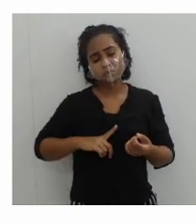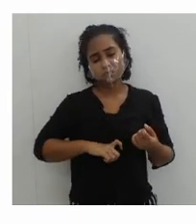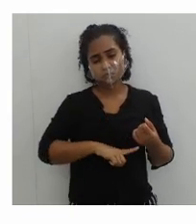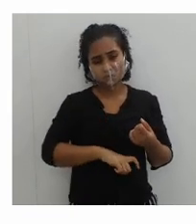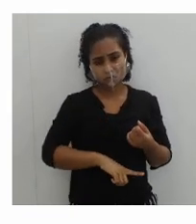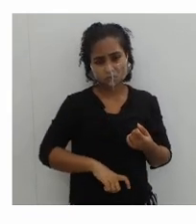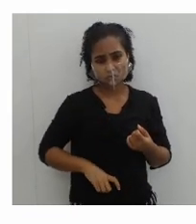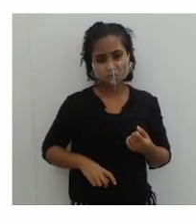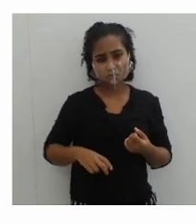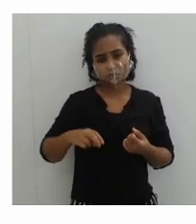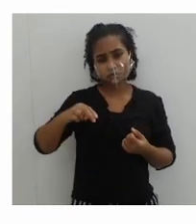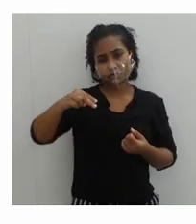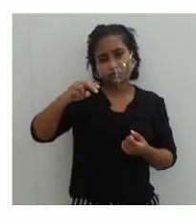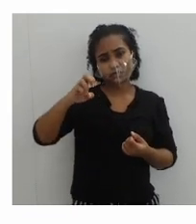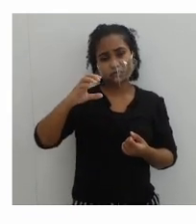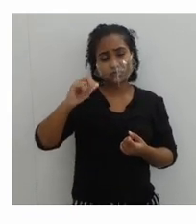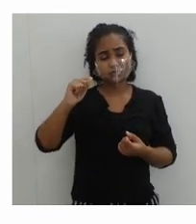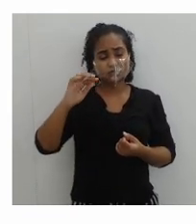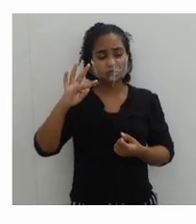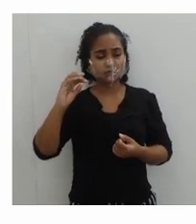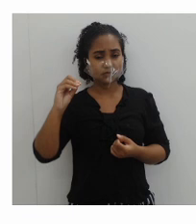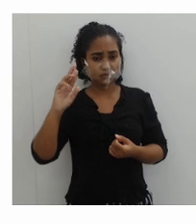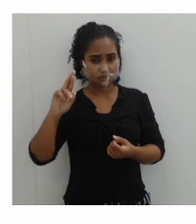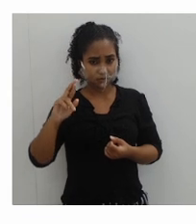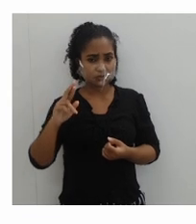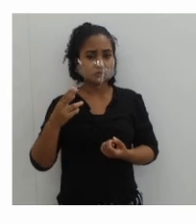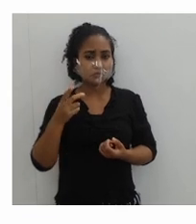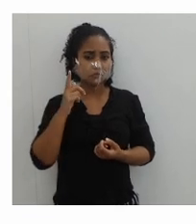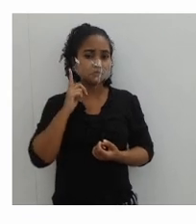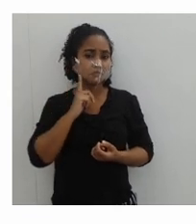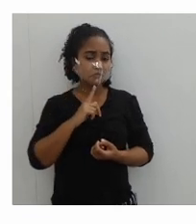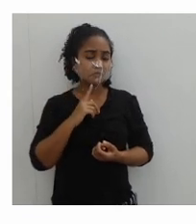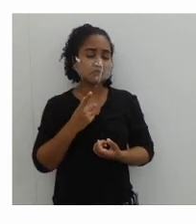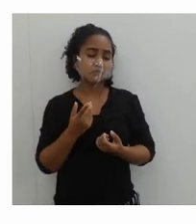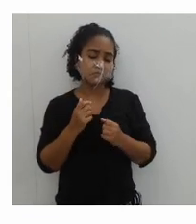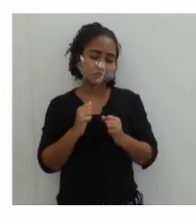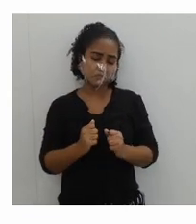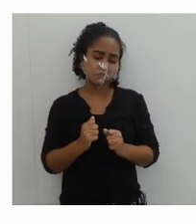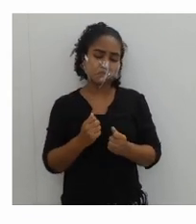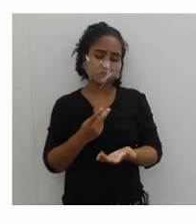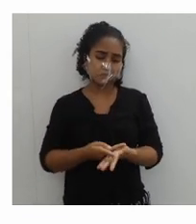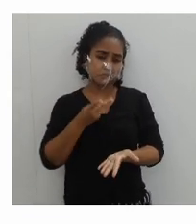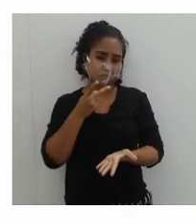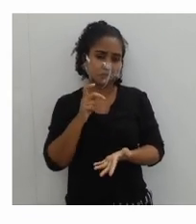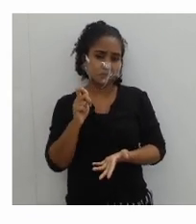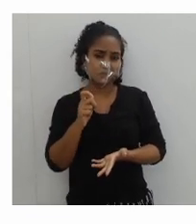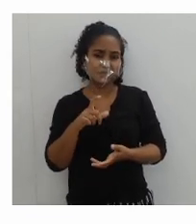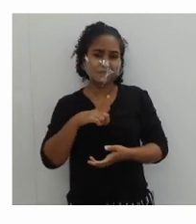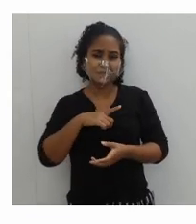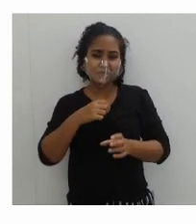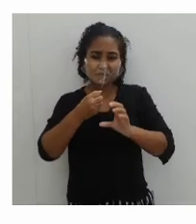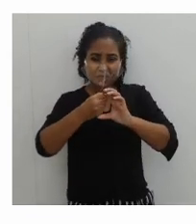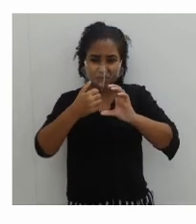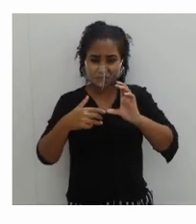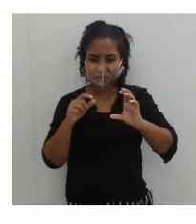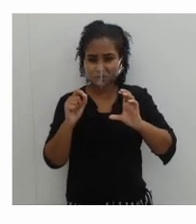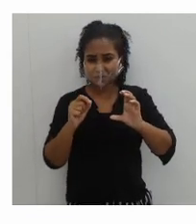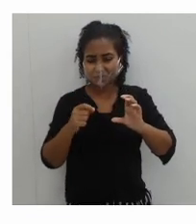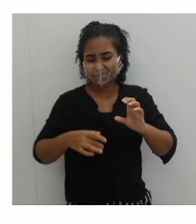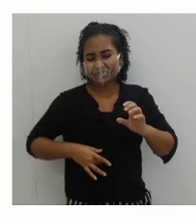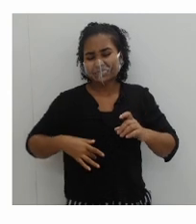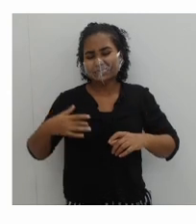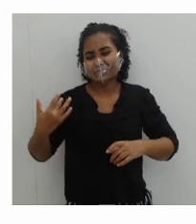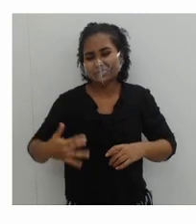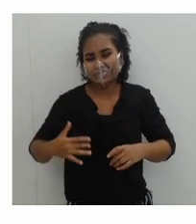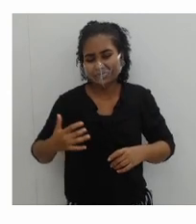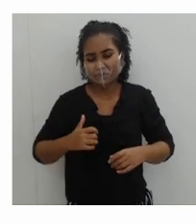também Necato americanus. São duas espécies que podem causar o amarelão. O amarelão ele tem como sintomas dor